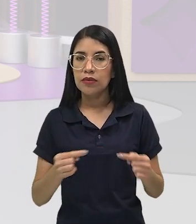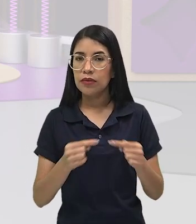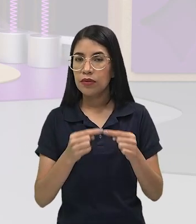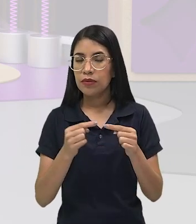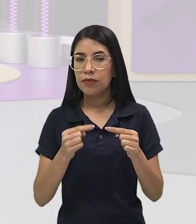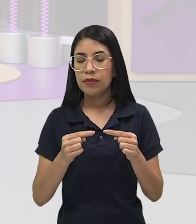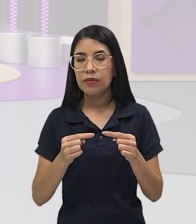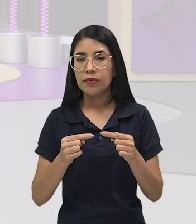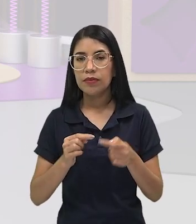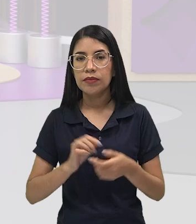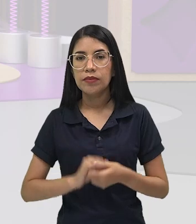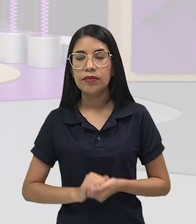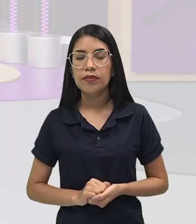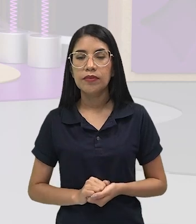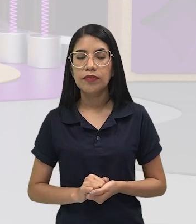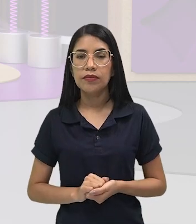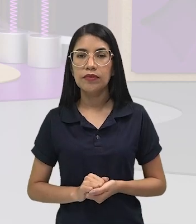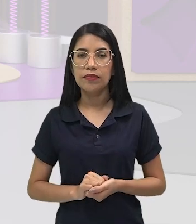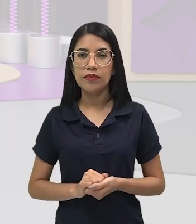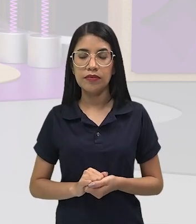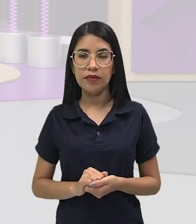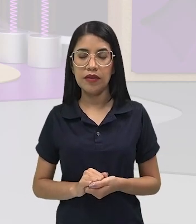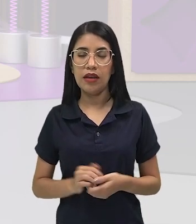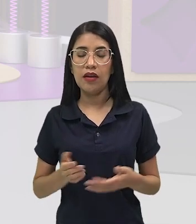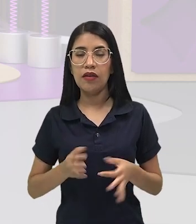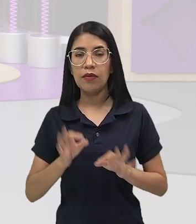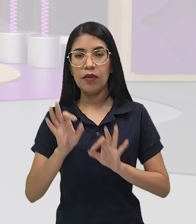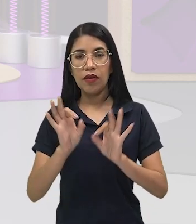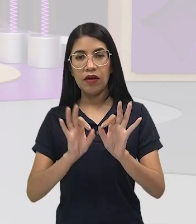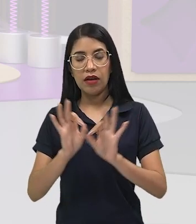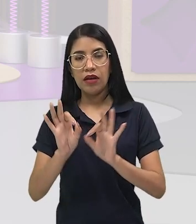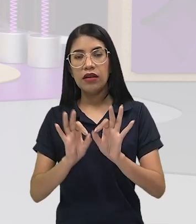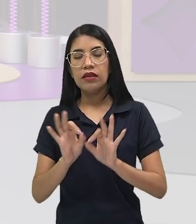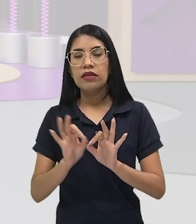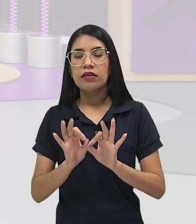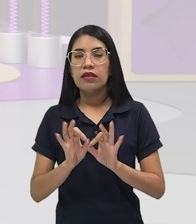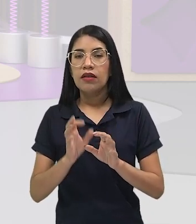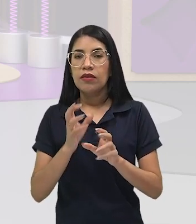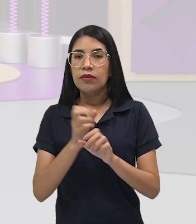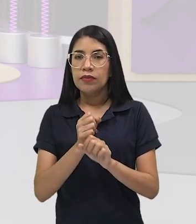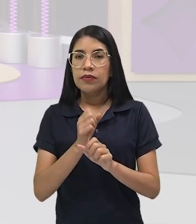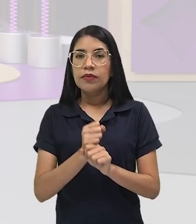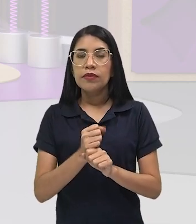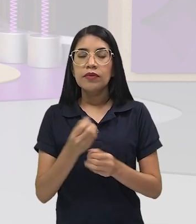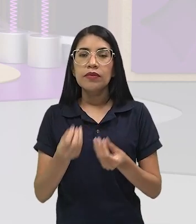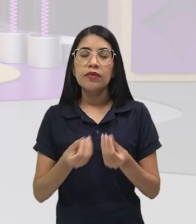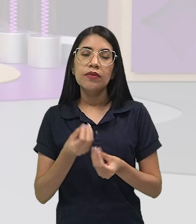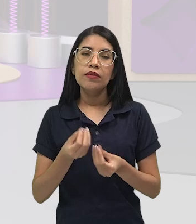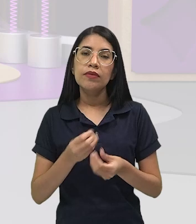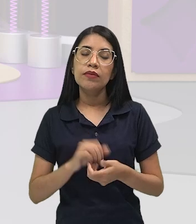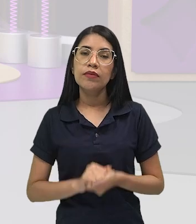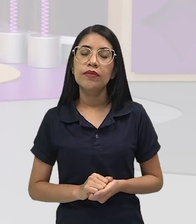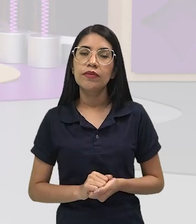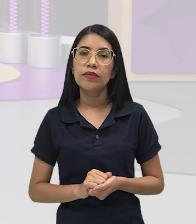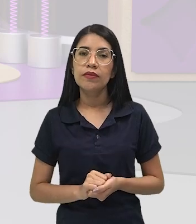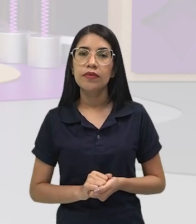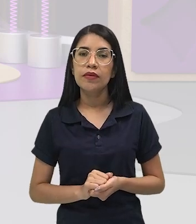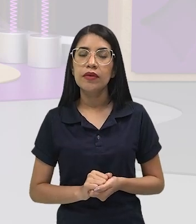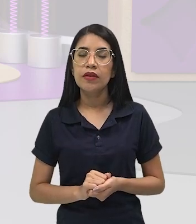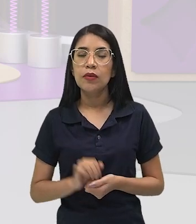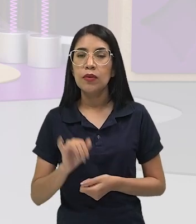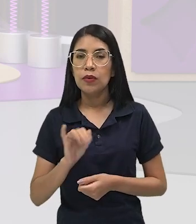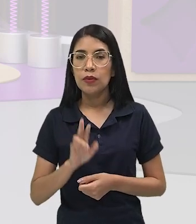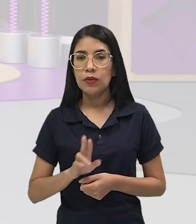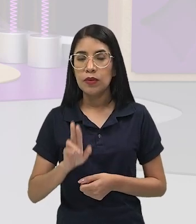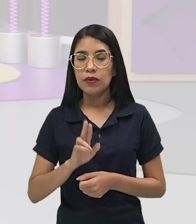diretamente proporcional. Aí vamos montar o problema. Montar o problema utilizando a ferramenta. Qual é a ferramenta? A